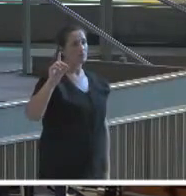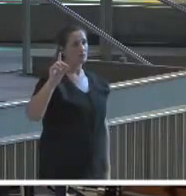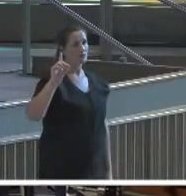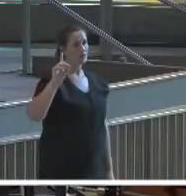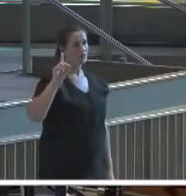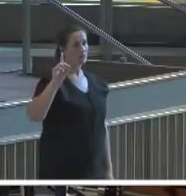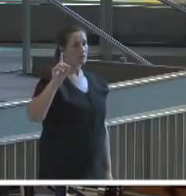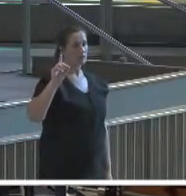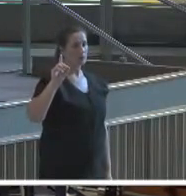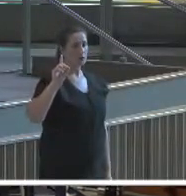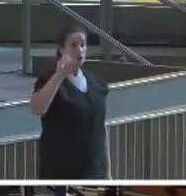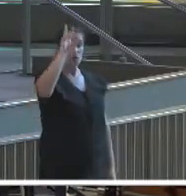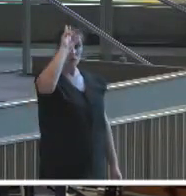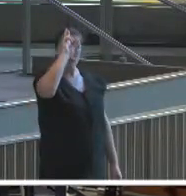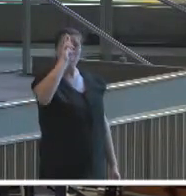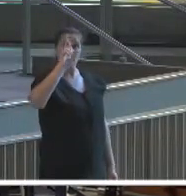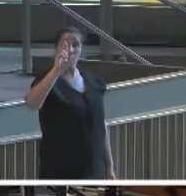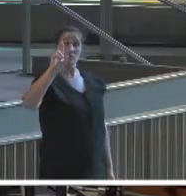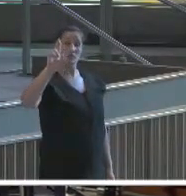Diante dos olhos do Senhor,